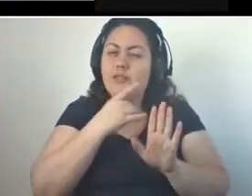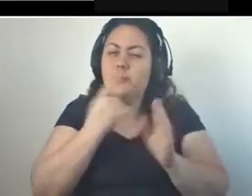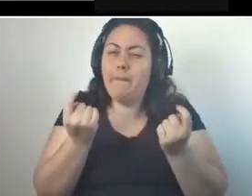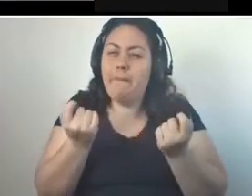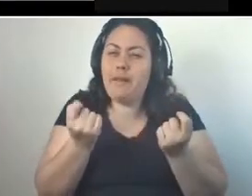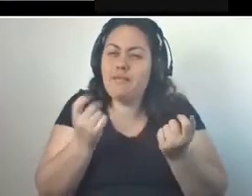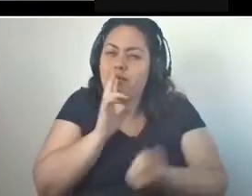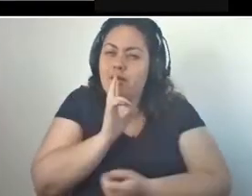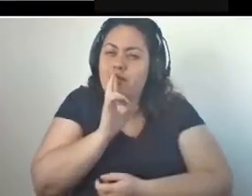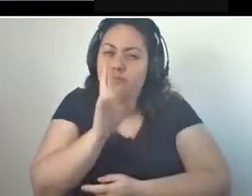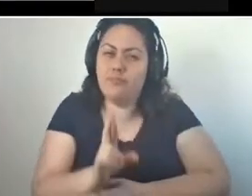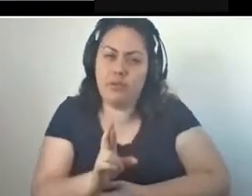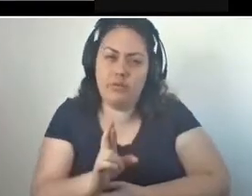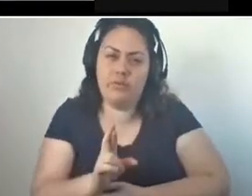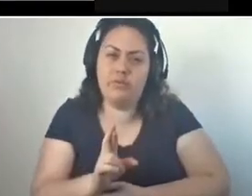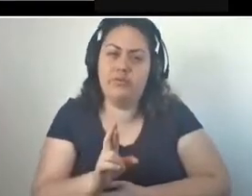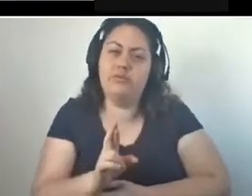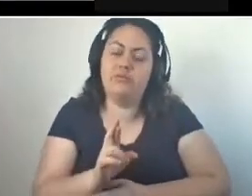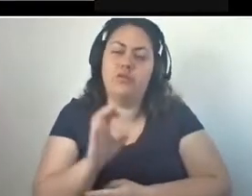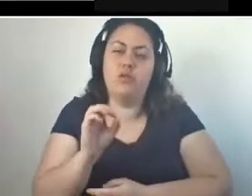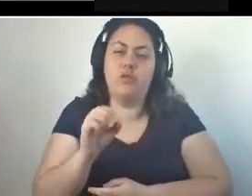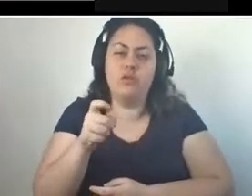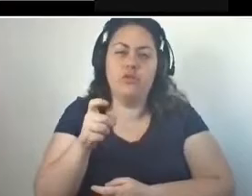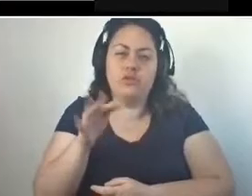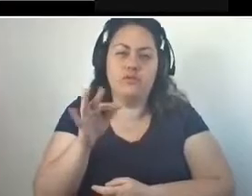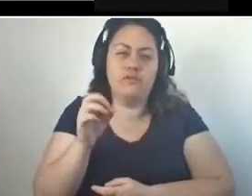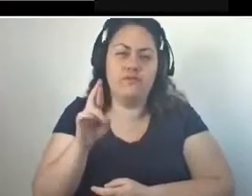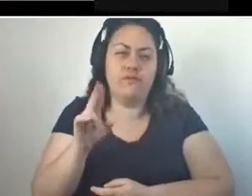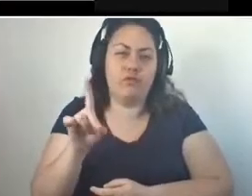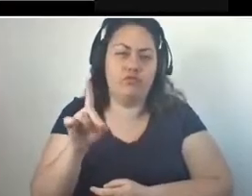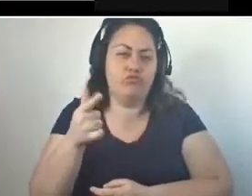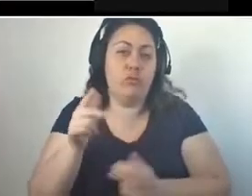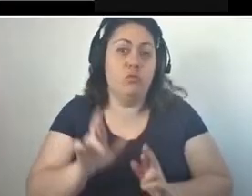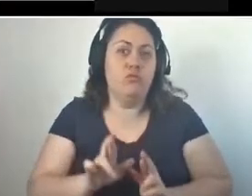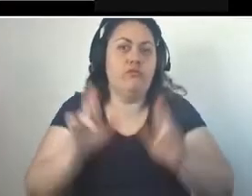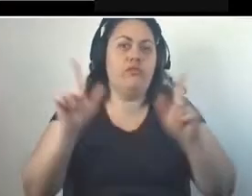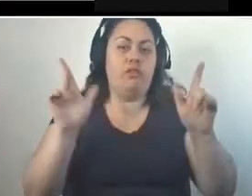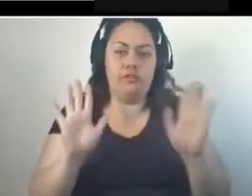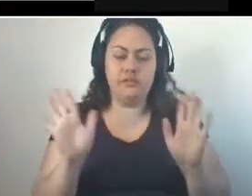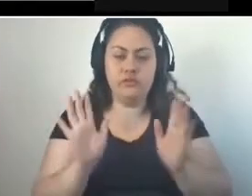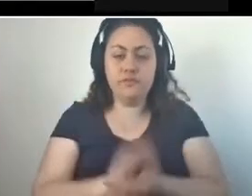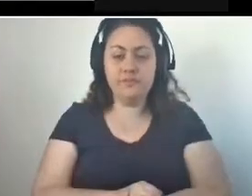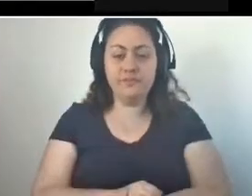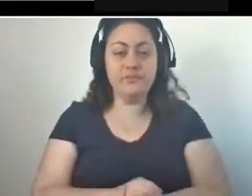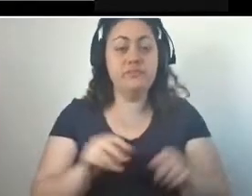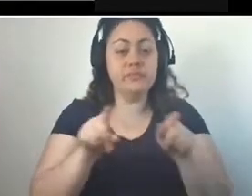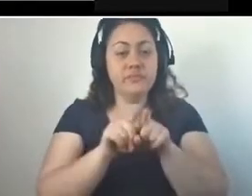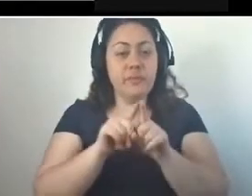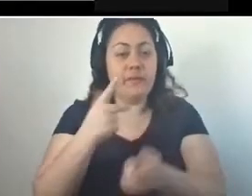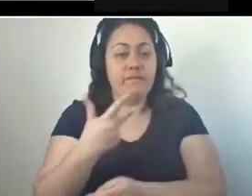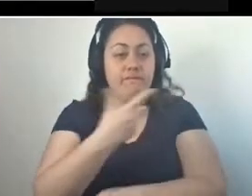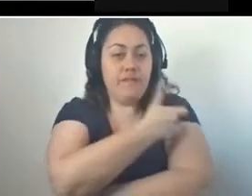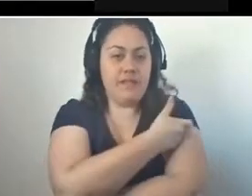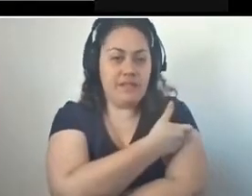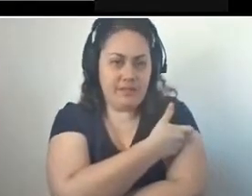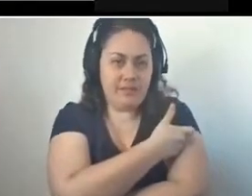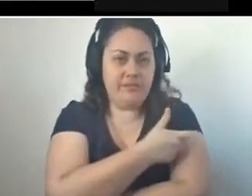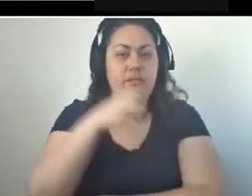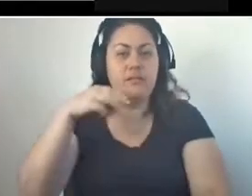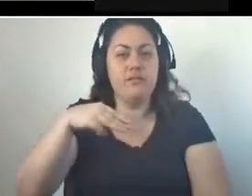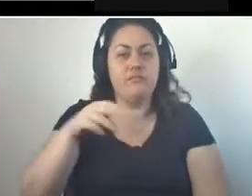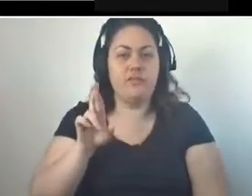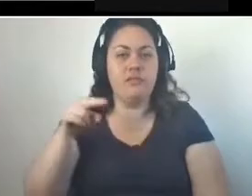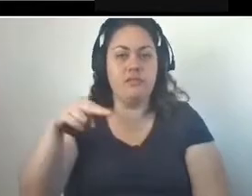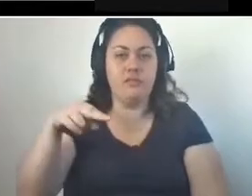muito diferente da Oxford, em termos de título. As vacinas de mRNA também geram resposta T